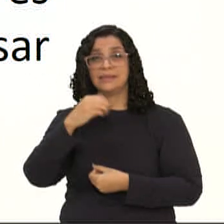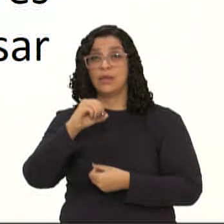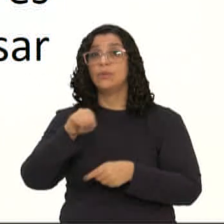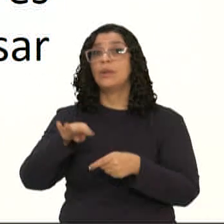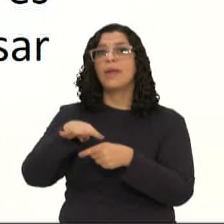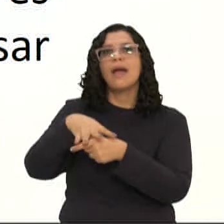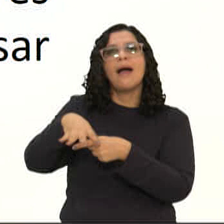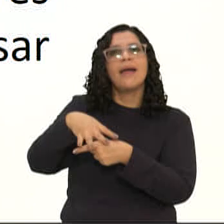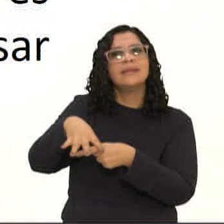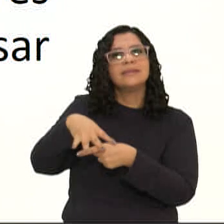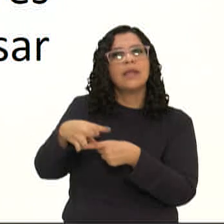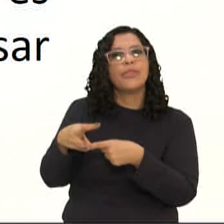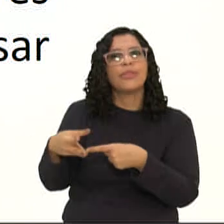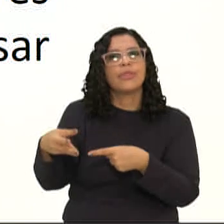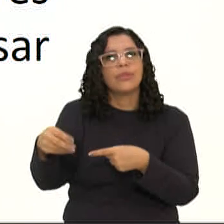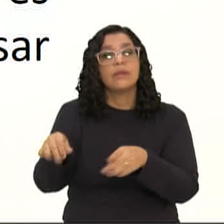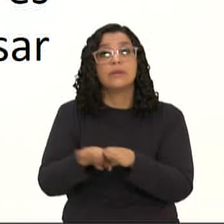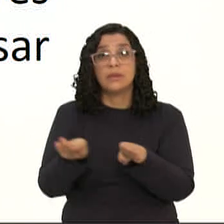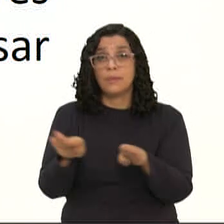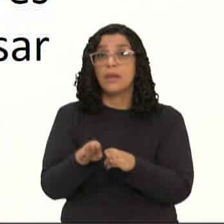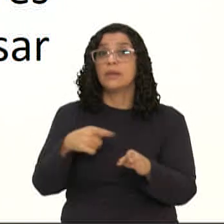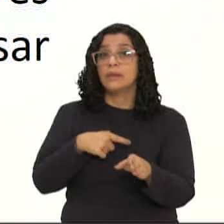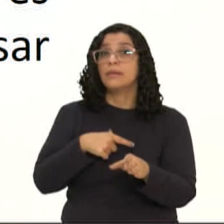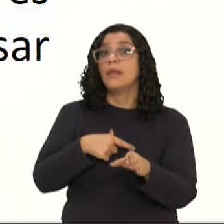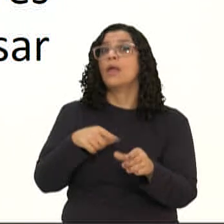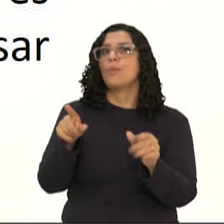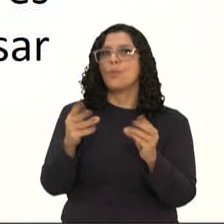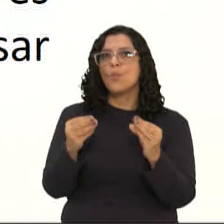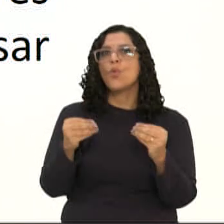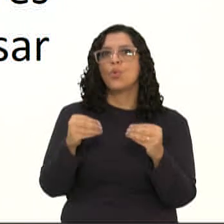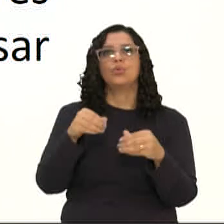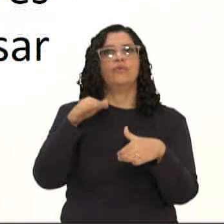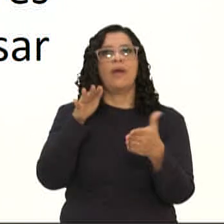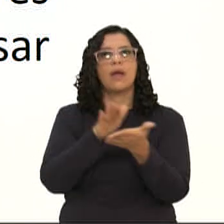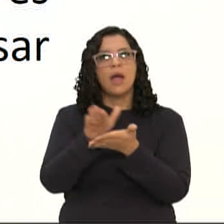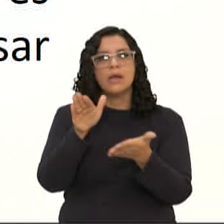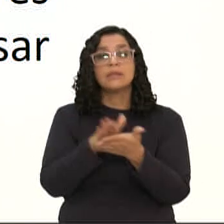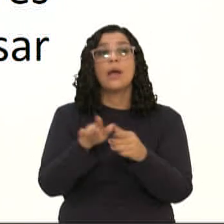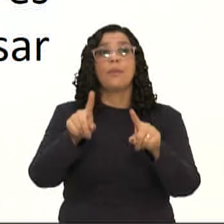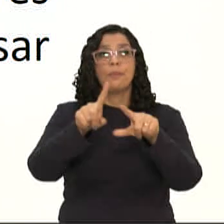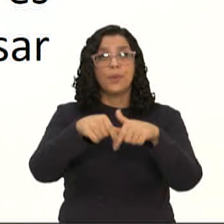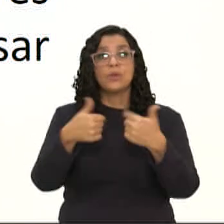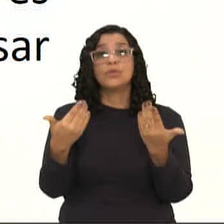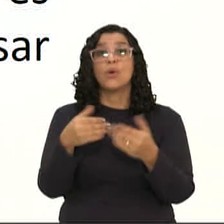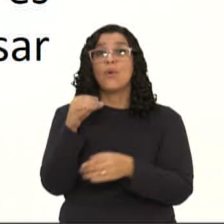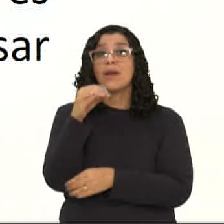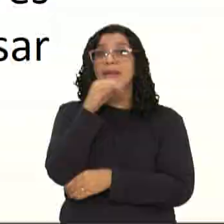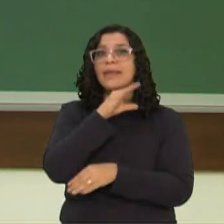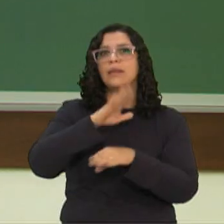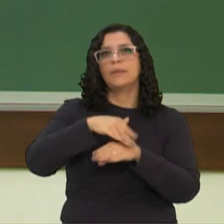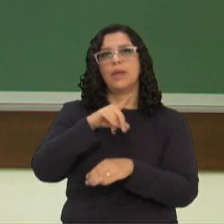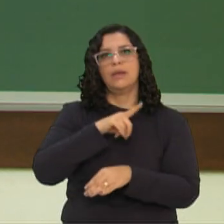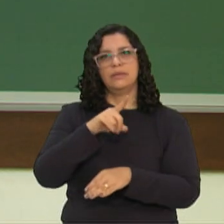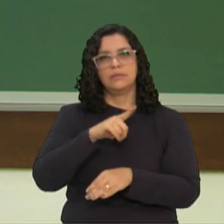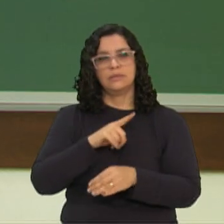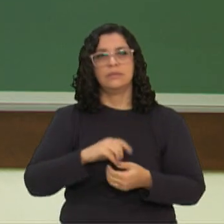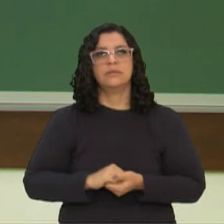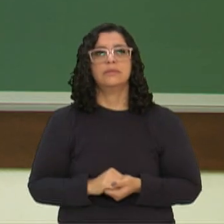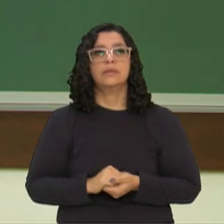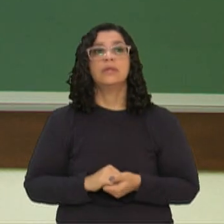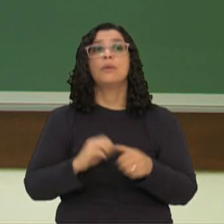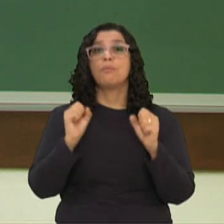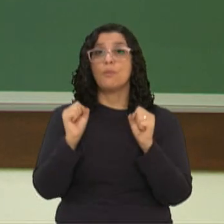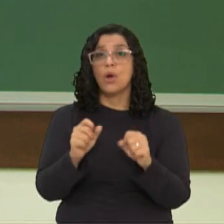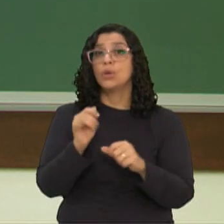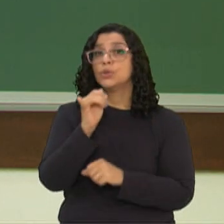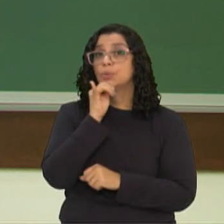resistência elétrica aumenta muito, por isso esses materiais tendem a dissipar maiores quantidades de calor, o que